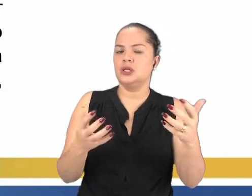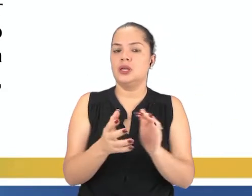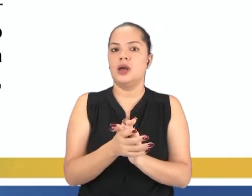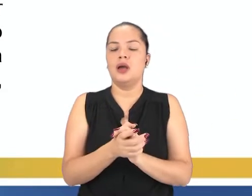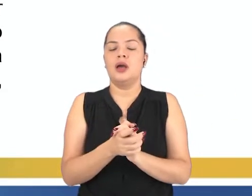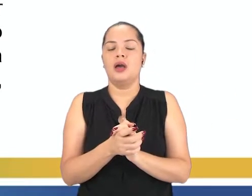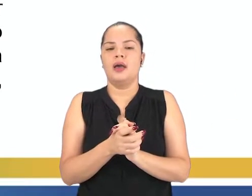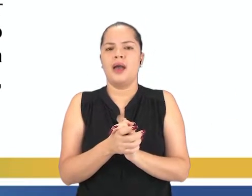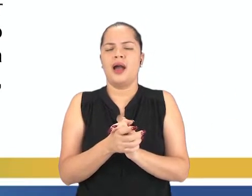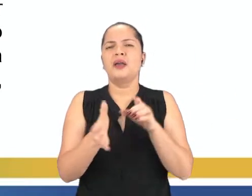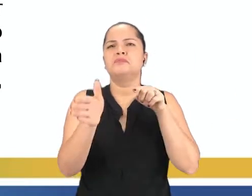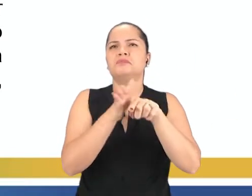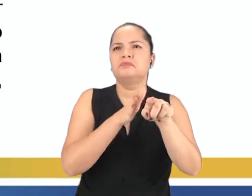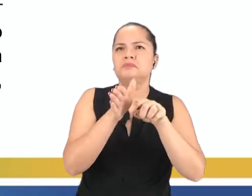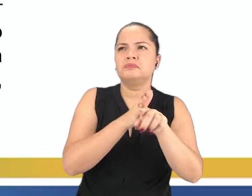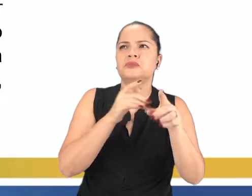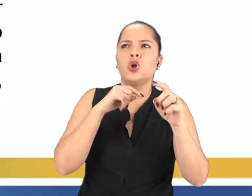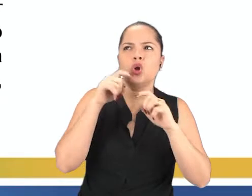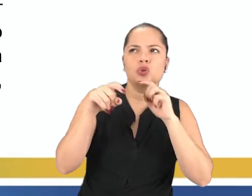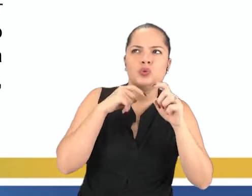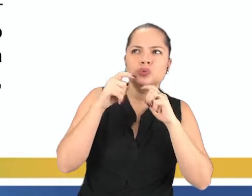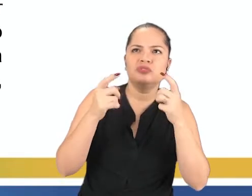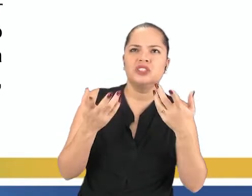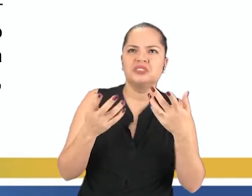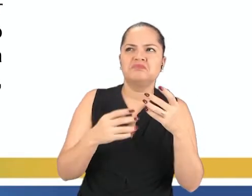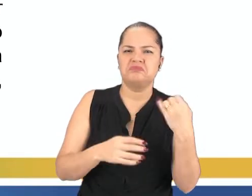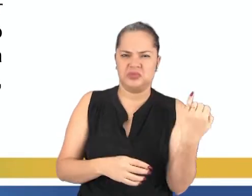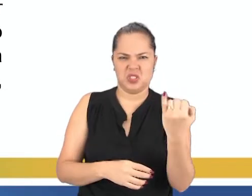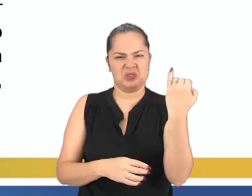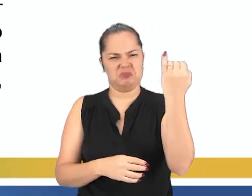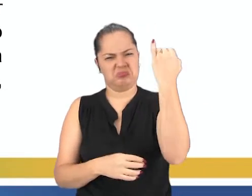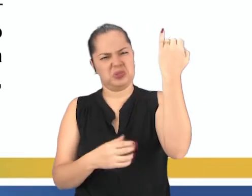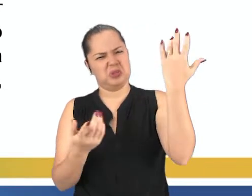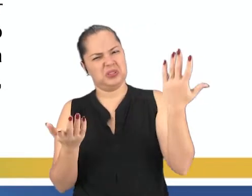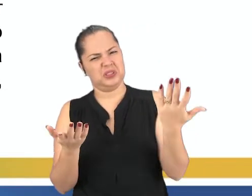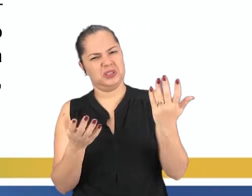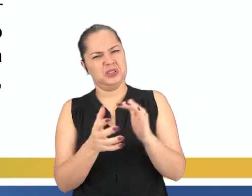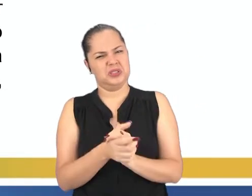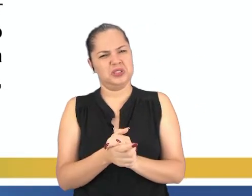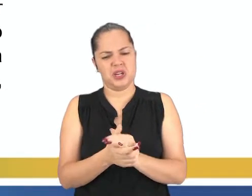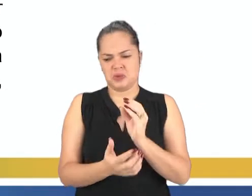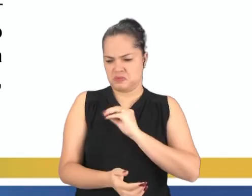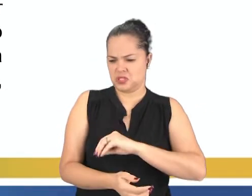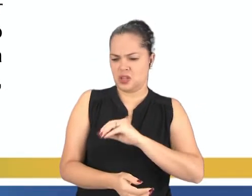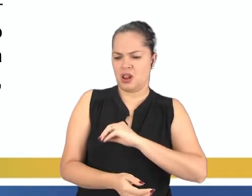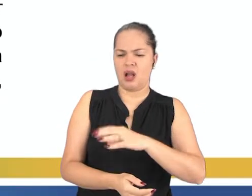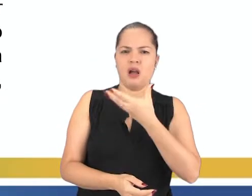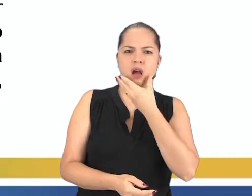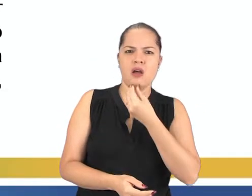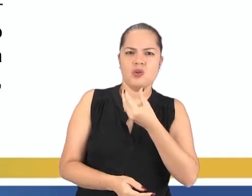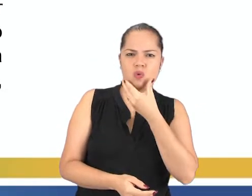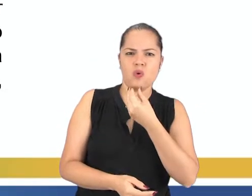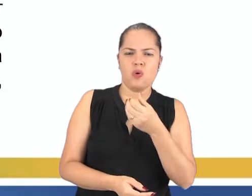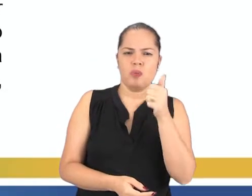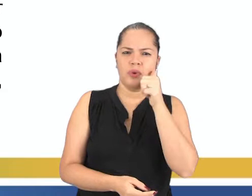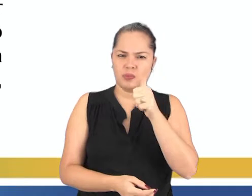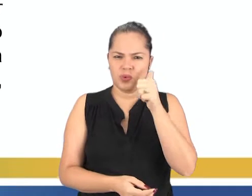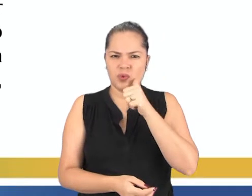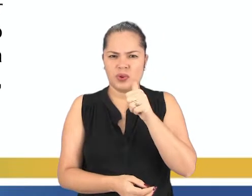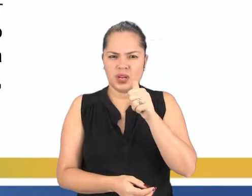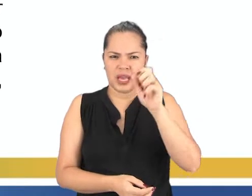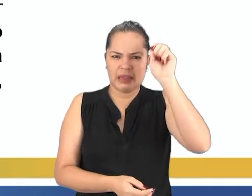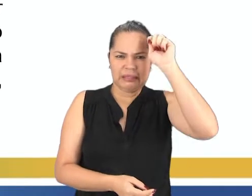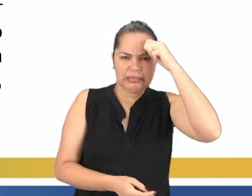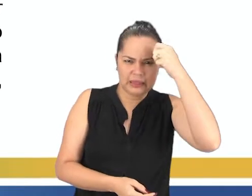para muitos é: será que ela é necessária? Enquanto o salário do homem negro, e da mulher também, for